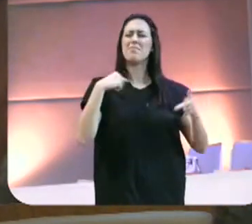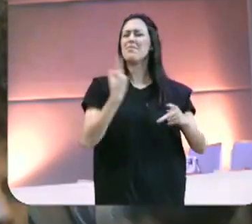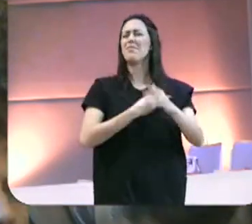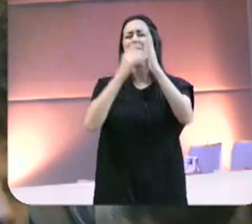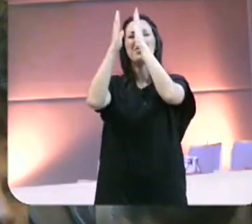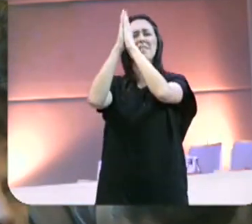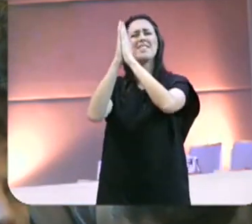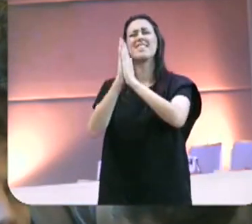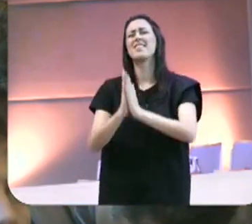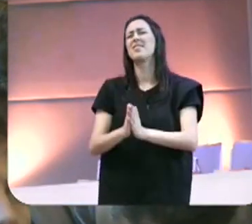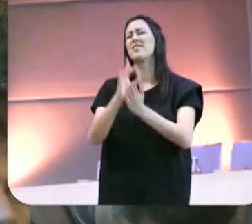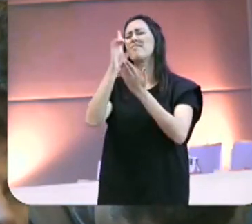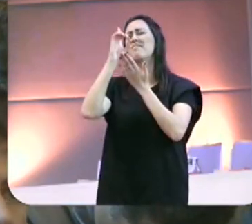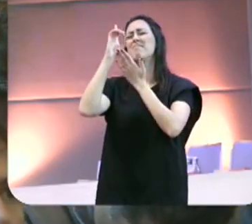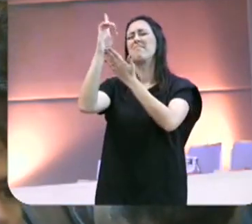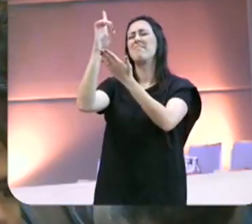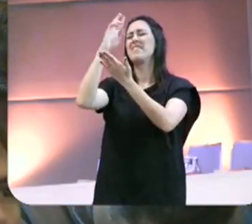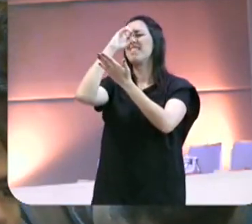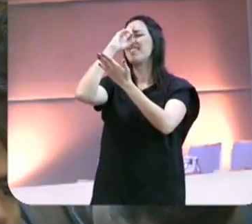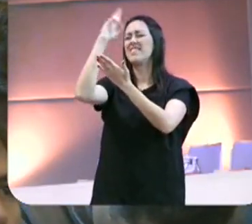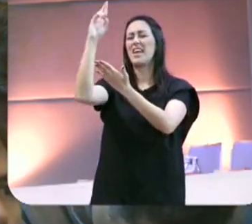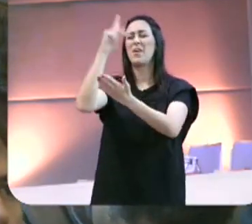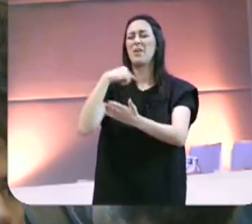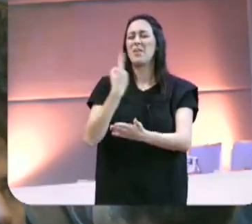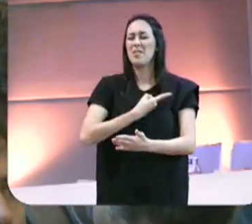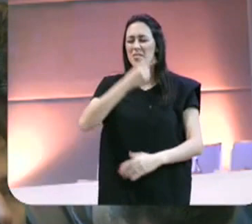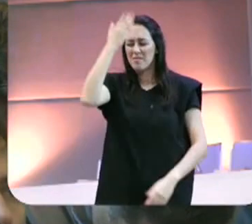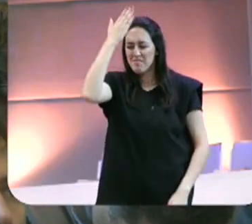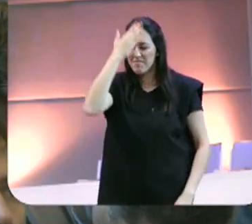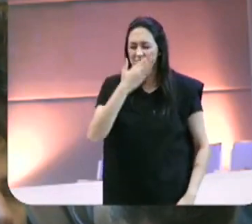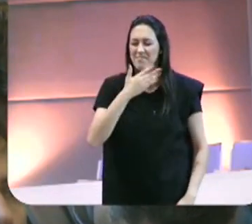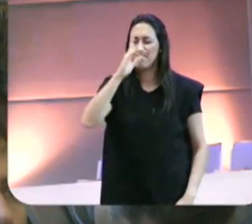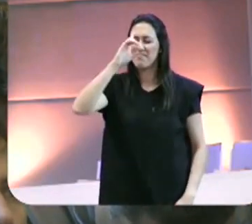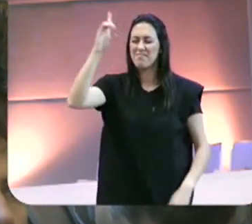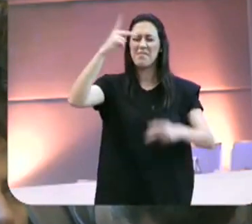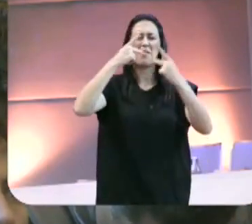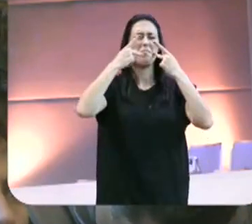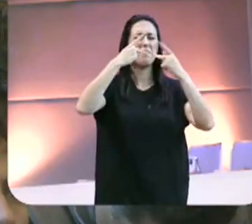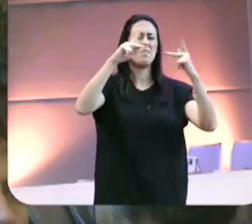adoramos, Senhor, e nós nos apresentamos a Ti, como